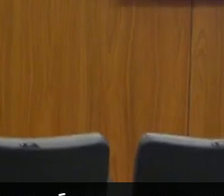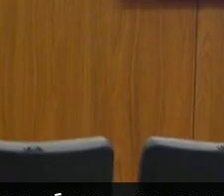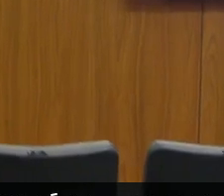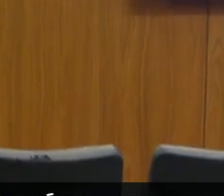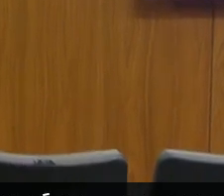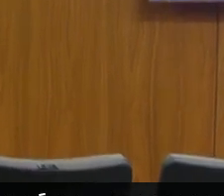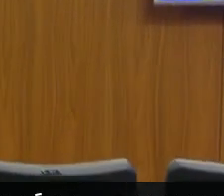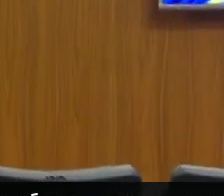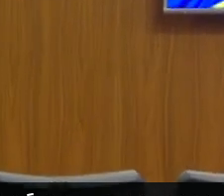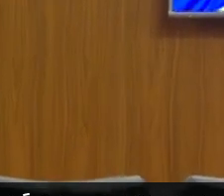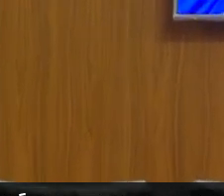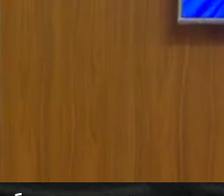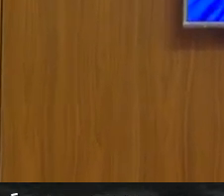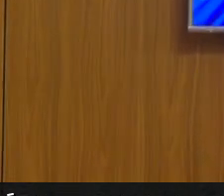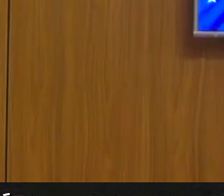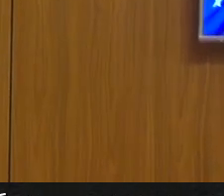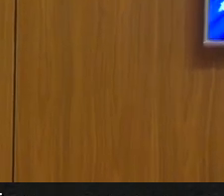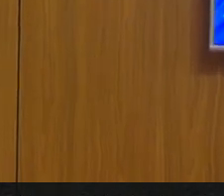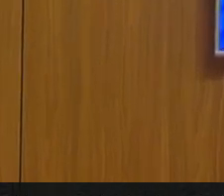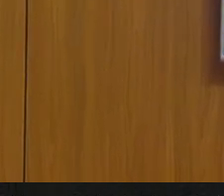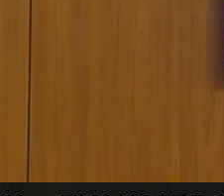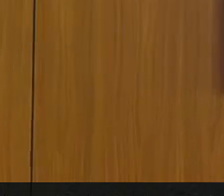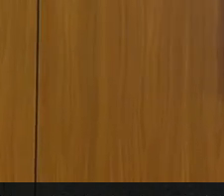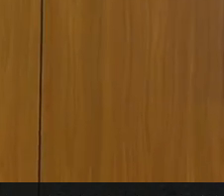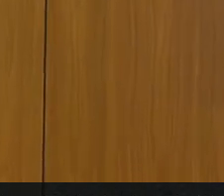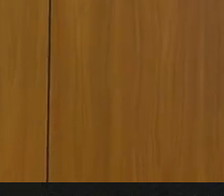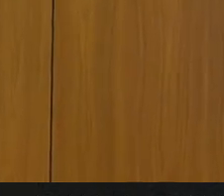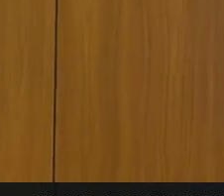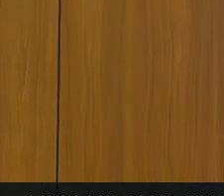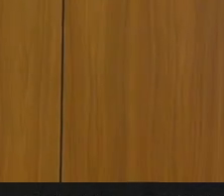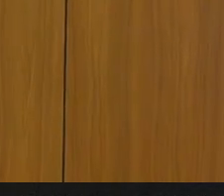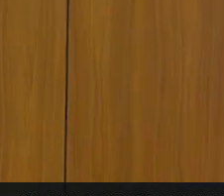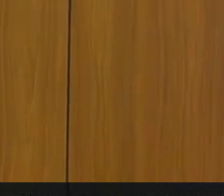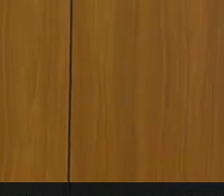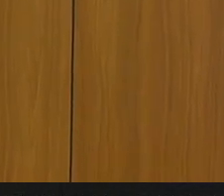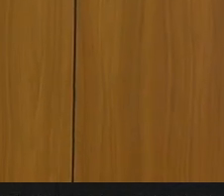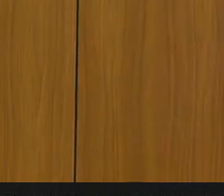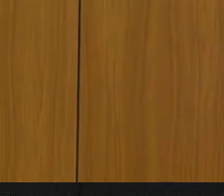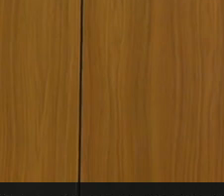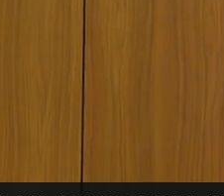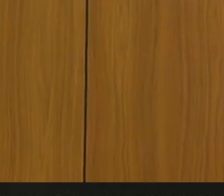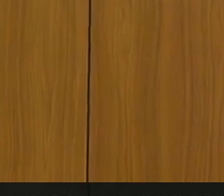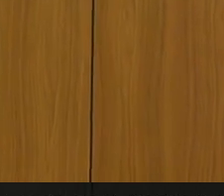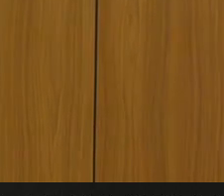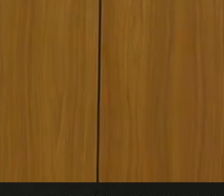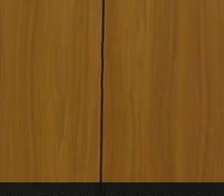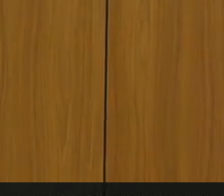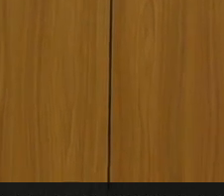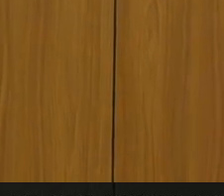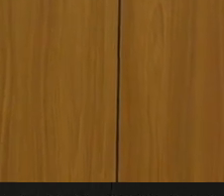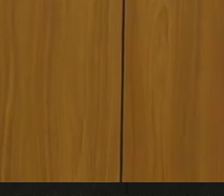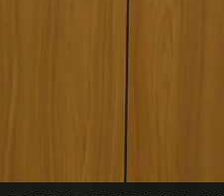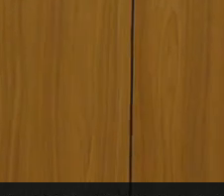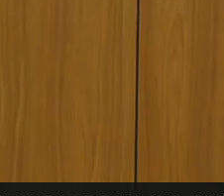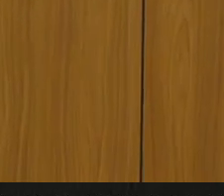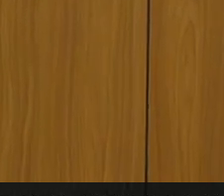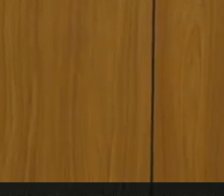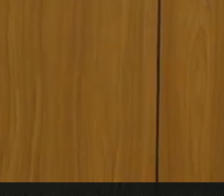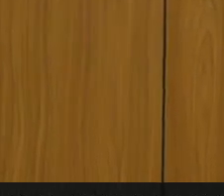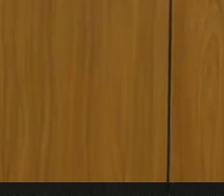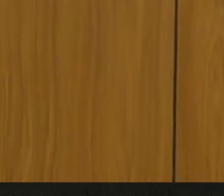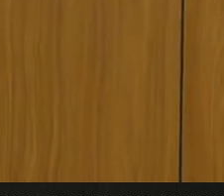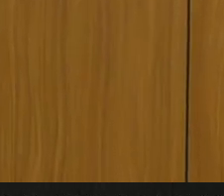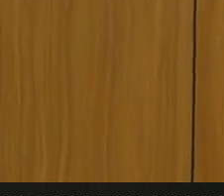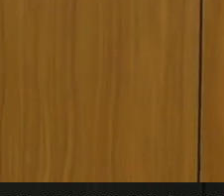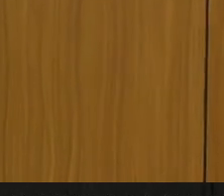Marcelo Perry prata ajudante de ordens do comandante Geral da Polícia Militar presidência agradece a presença